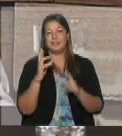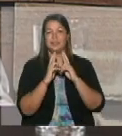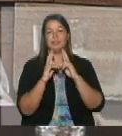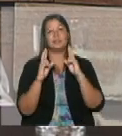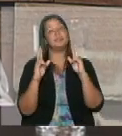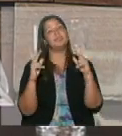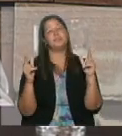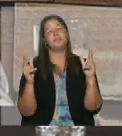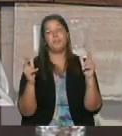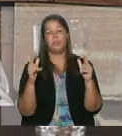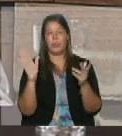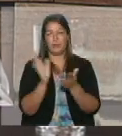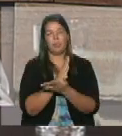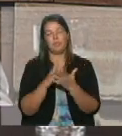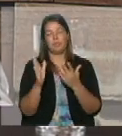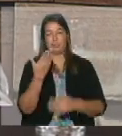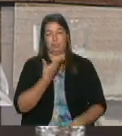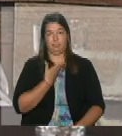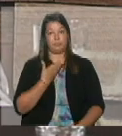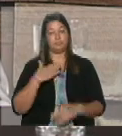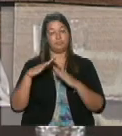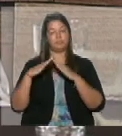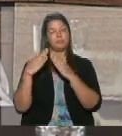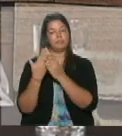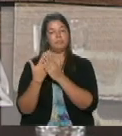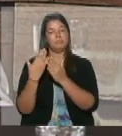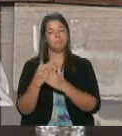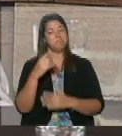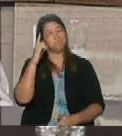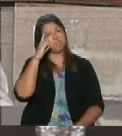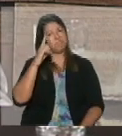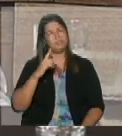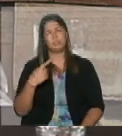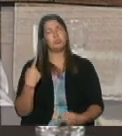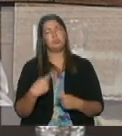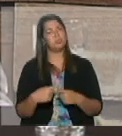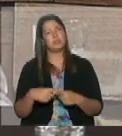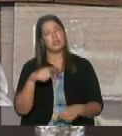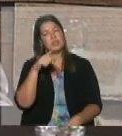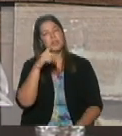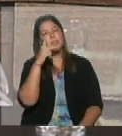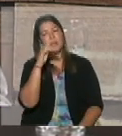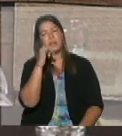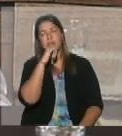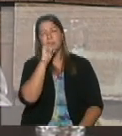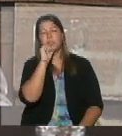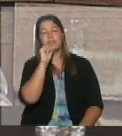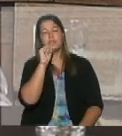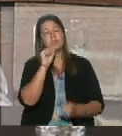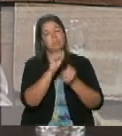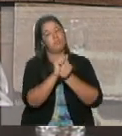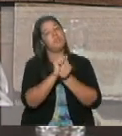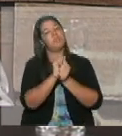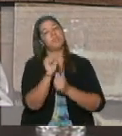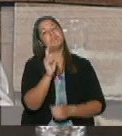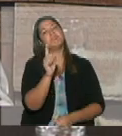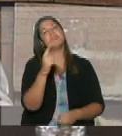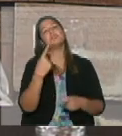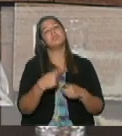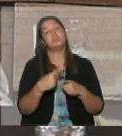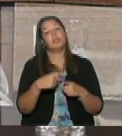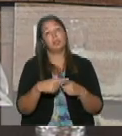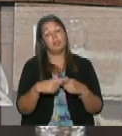no colégio entendiam por que eu não morava com meus pais, né? E até